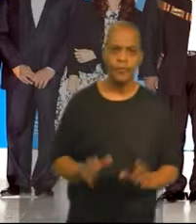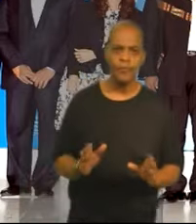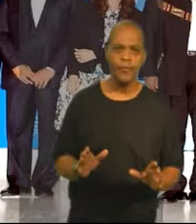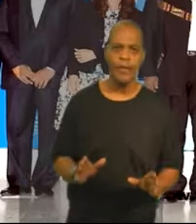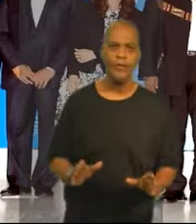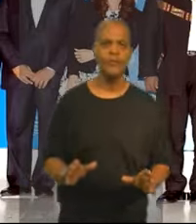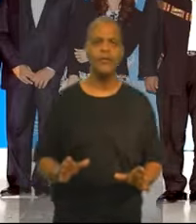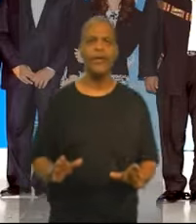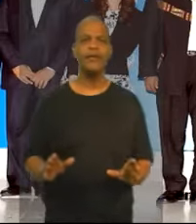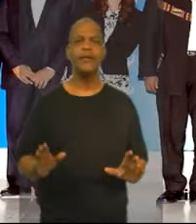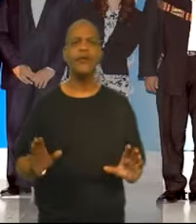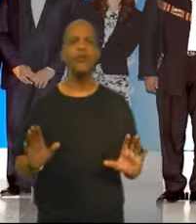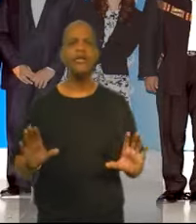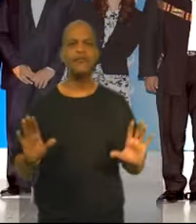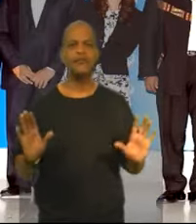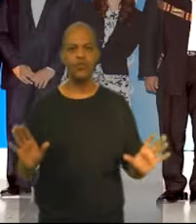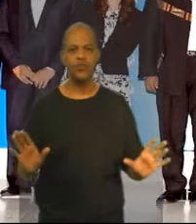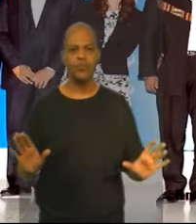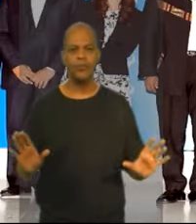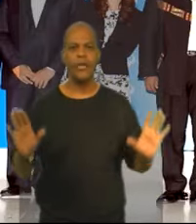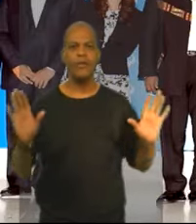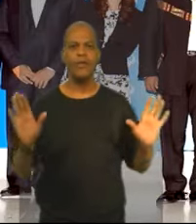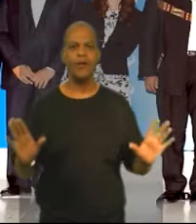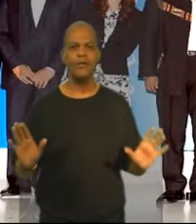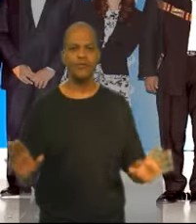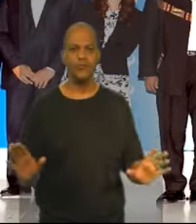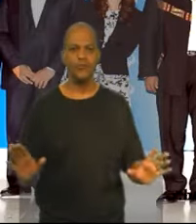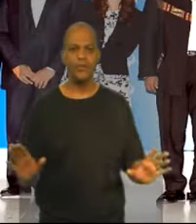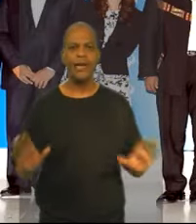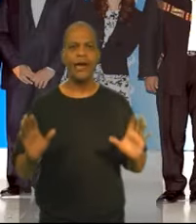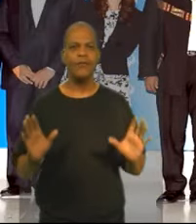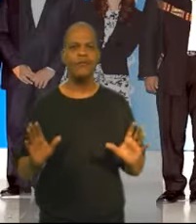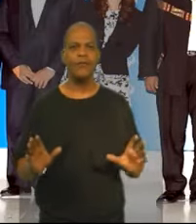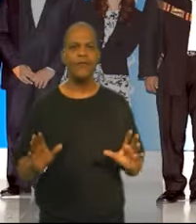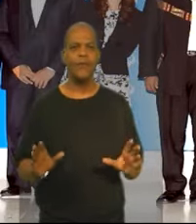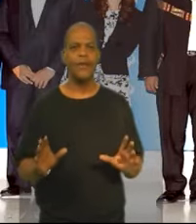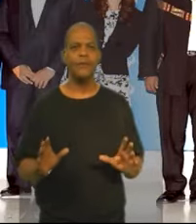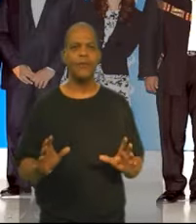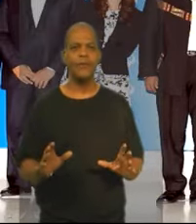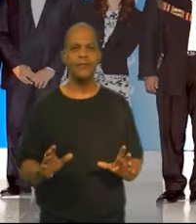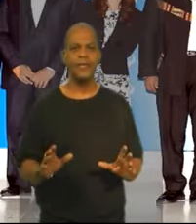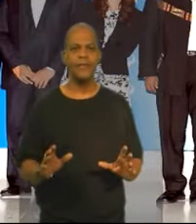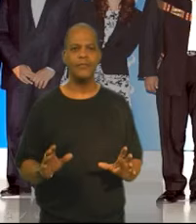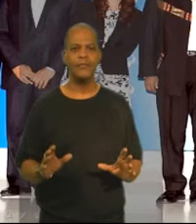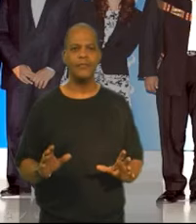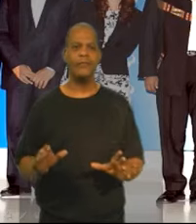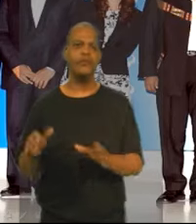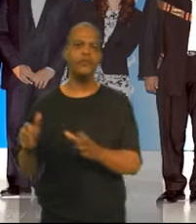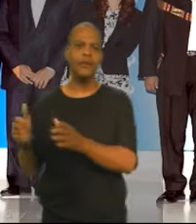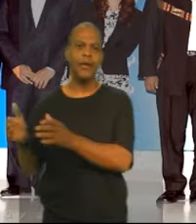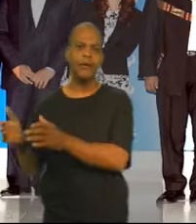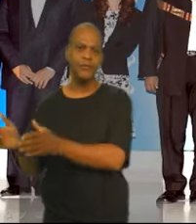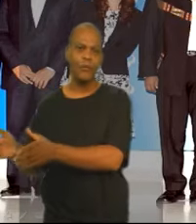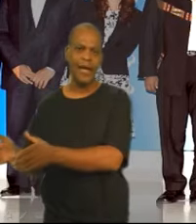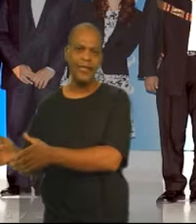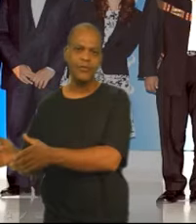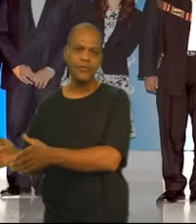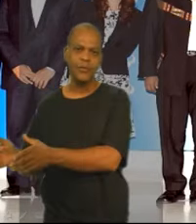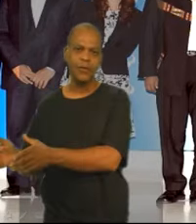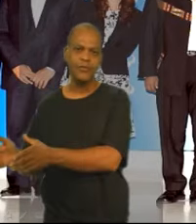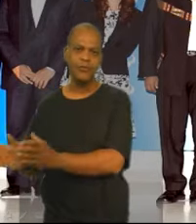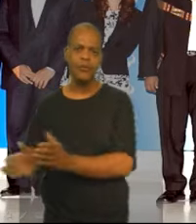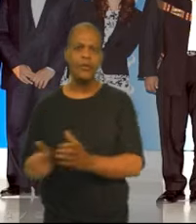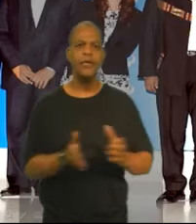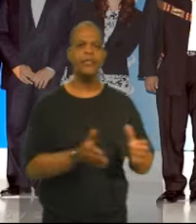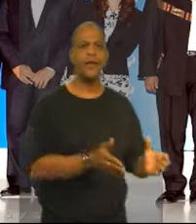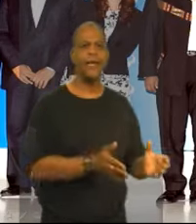Paulo. Pois muito bem, Unasul. O que é a Unasul? A Unasul é formada por presidentes de países